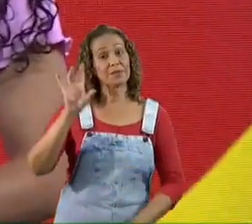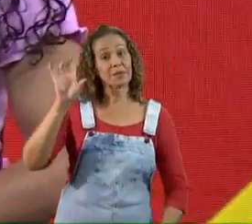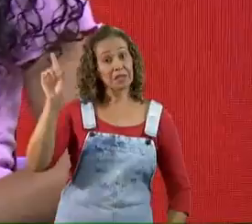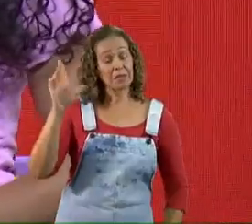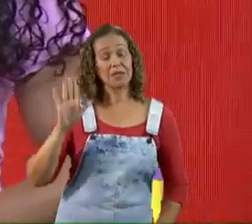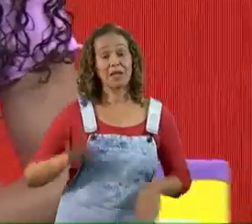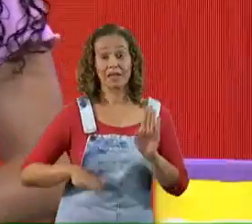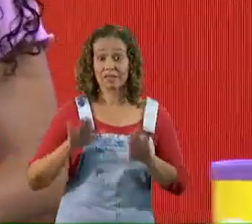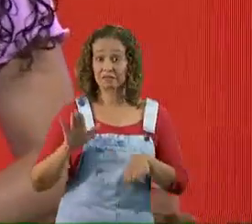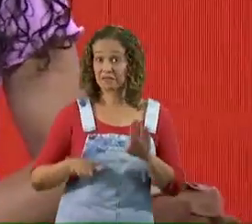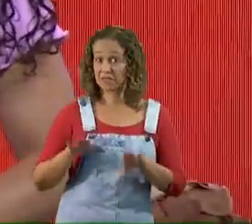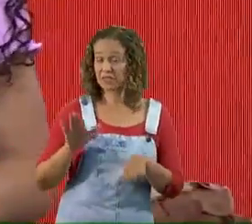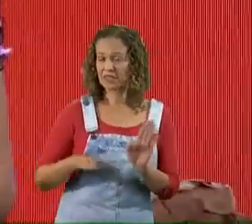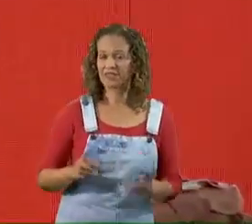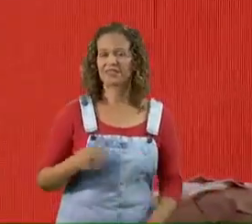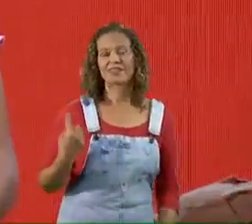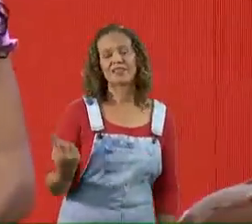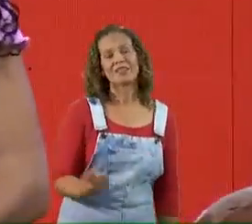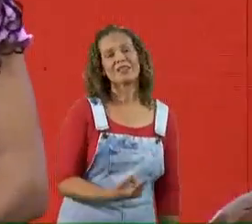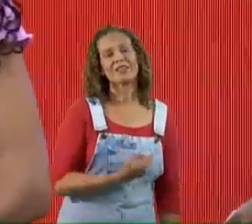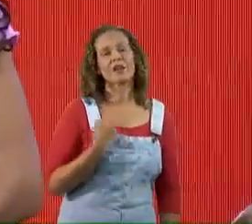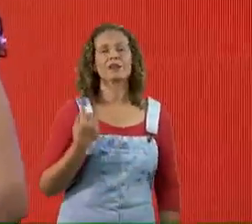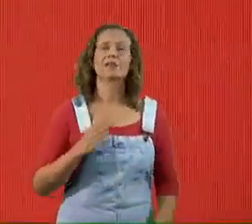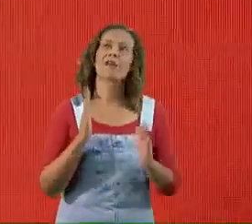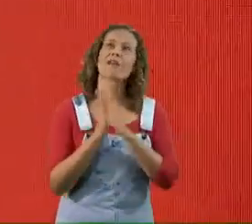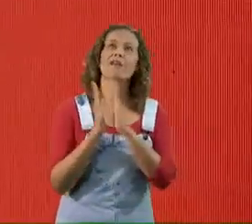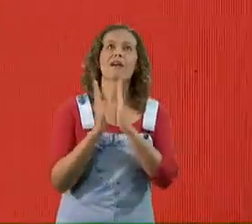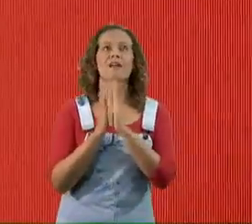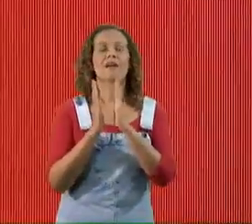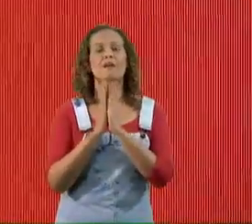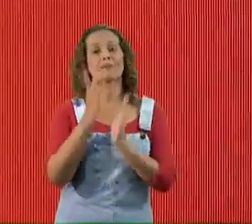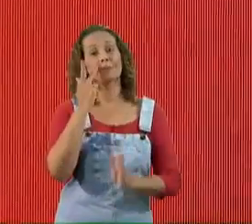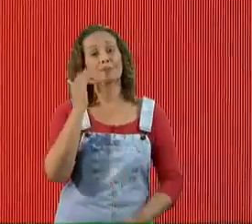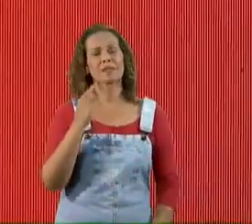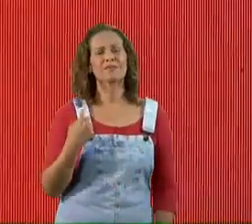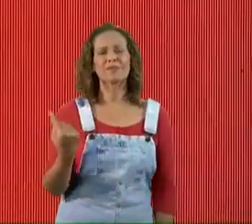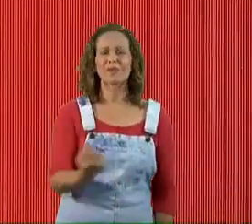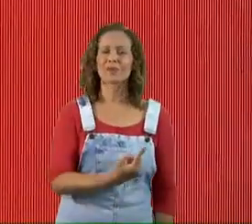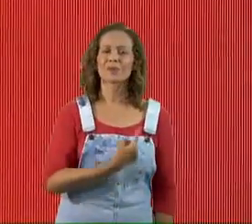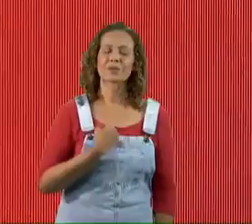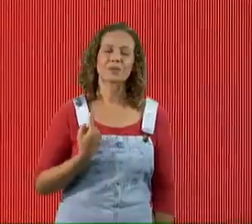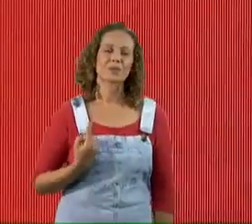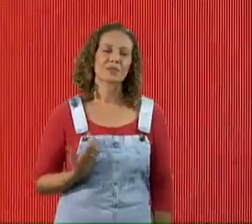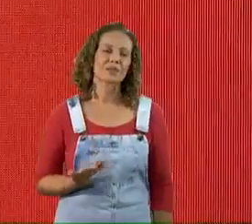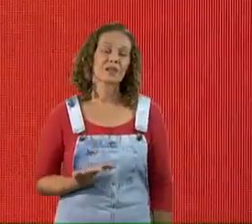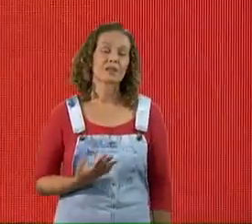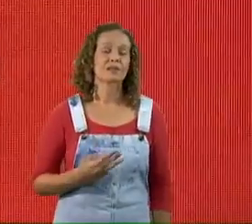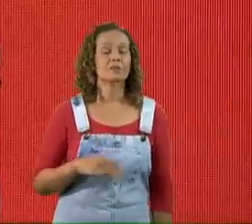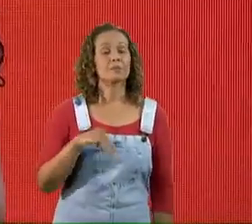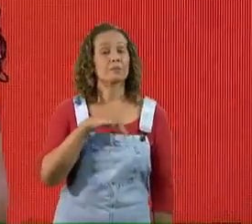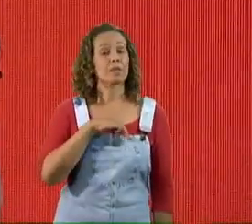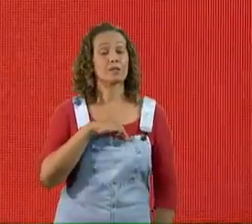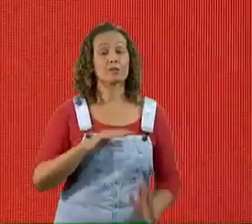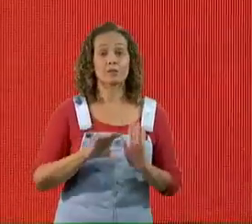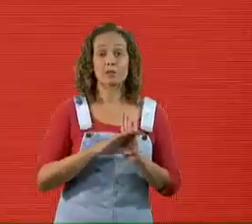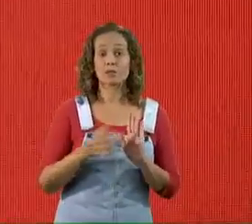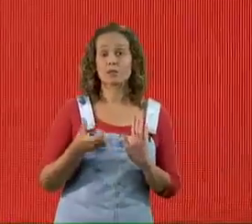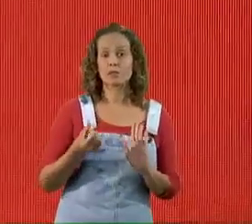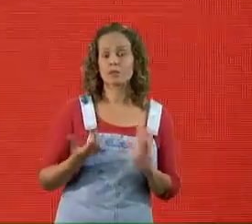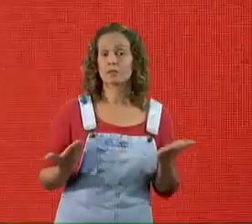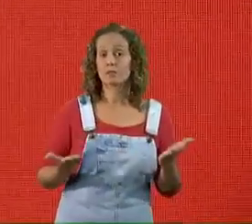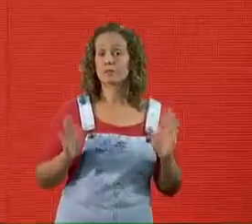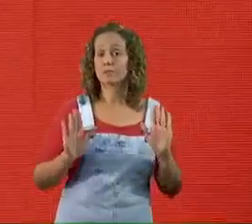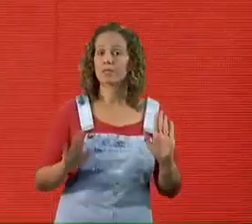A gente fica assim, a gente até faz aquela oração do Pai Nosso, e está ali em Mateus 6, quando o próprio Jesus